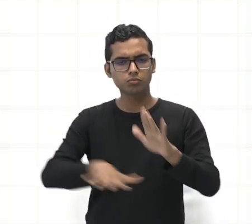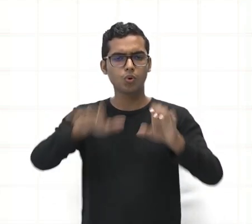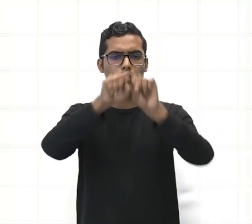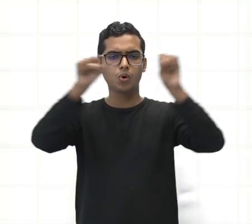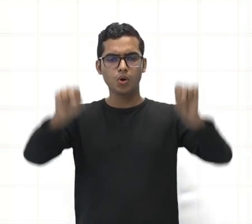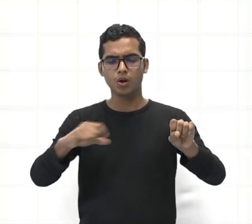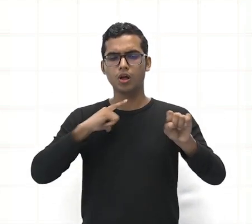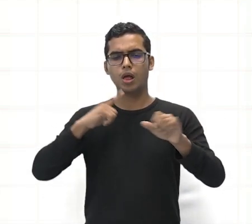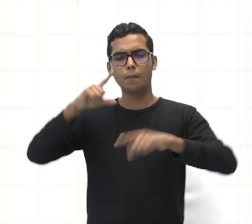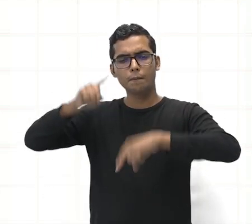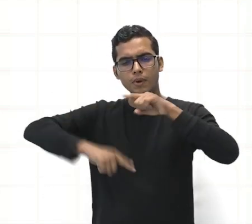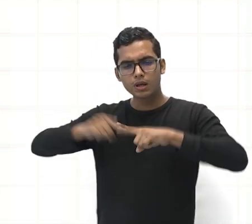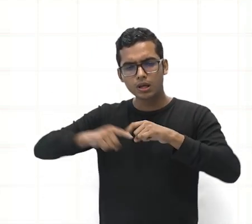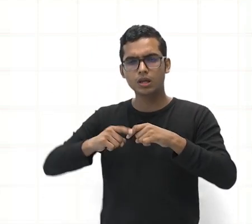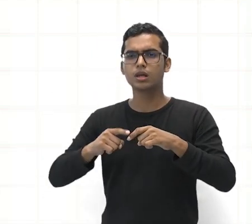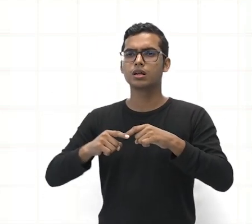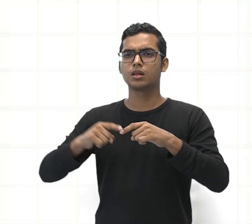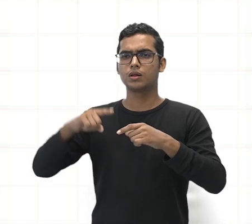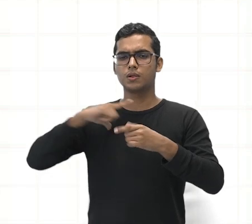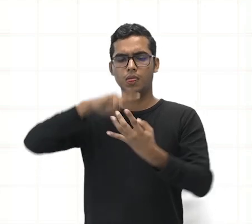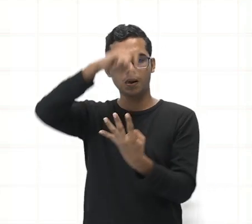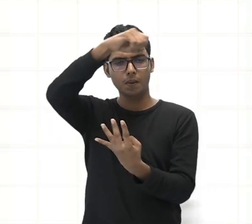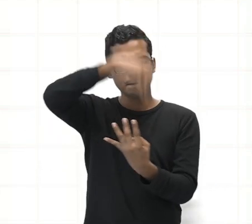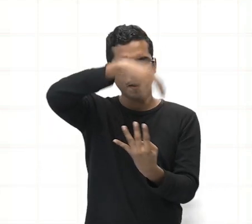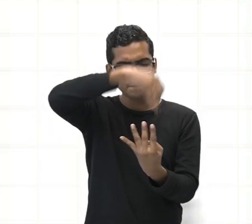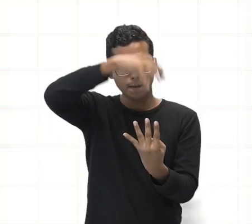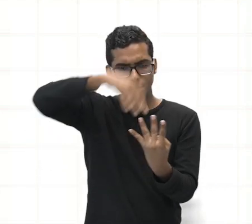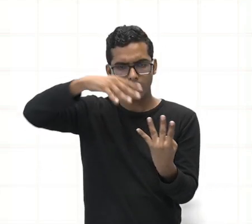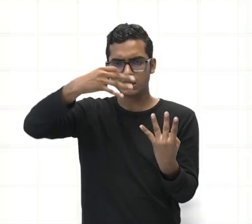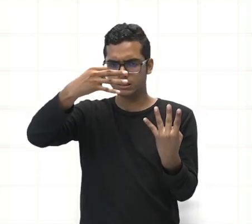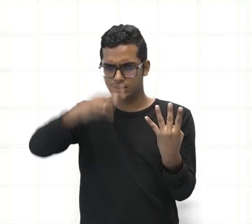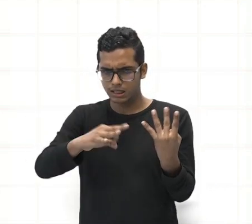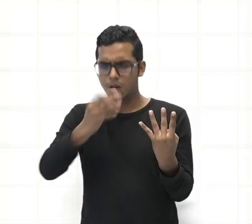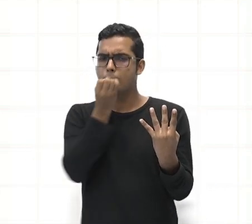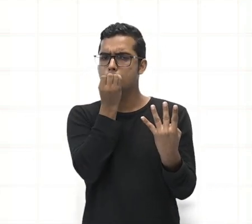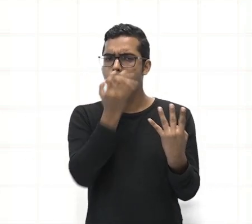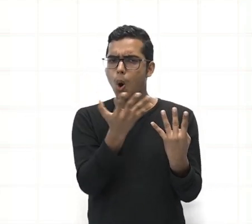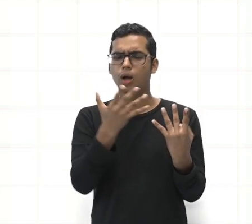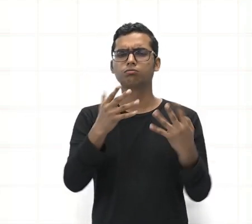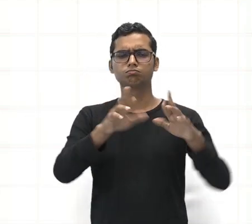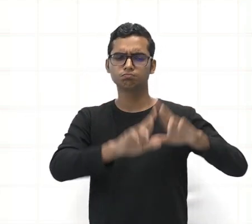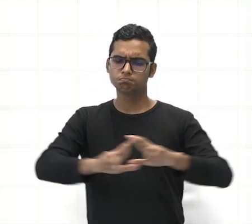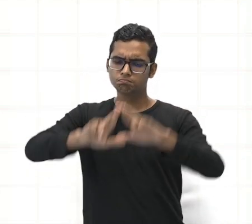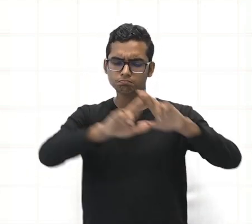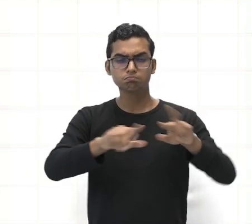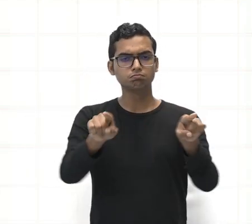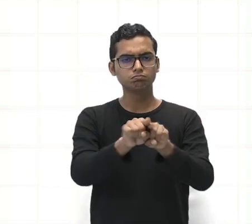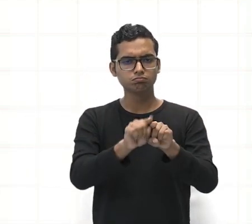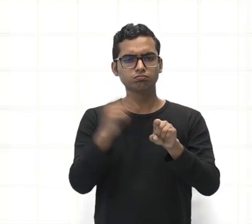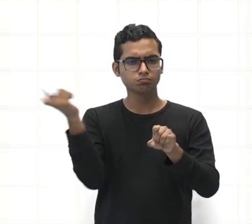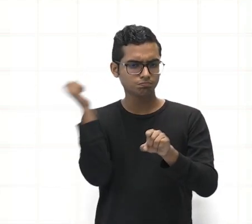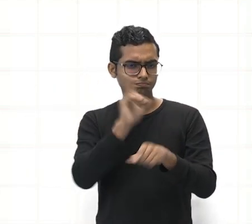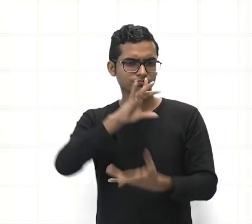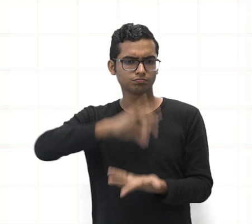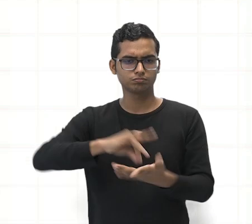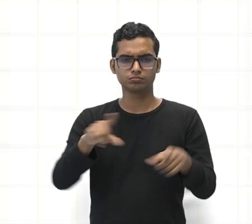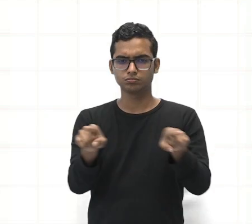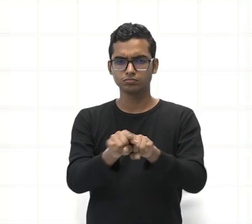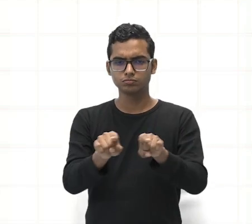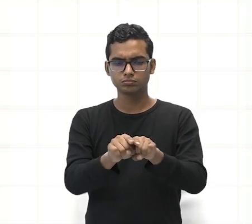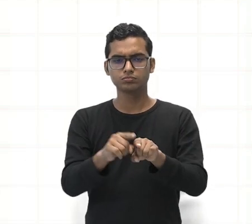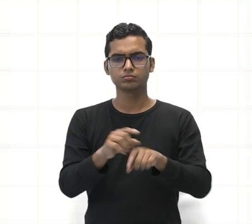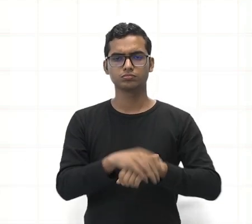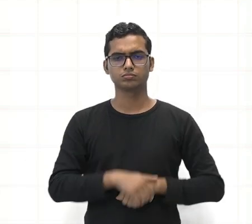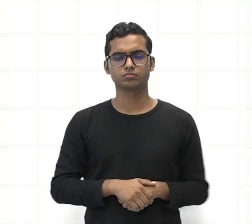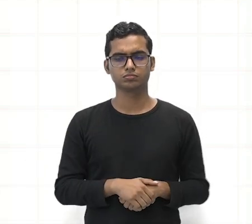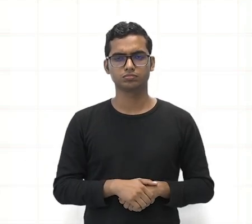de resíduos, né, uma coleta seletiva que realmente seja eficiente, a rede de coleta de esgotos